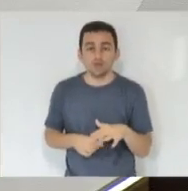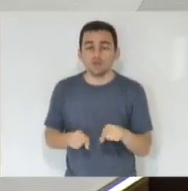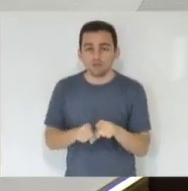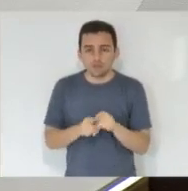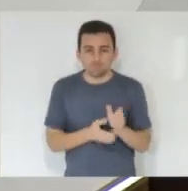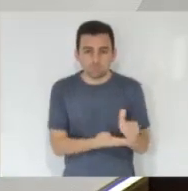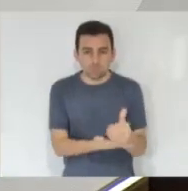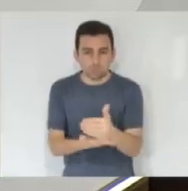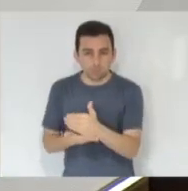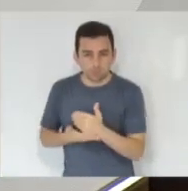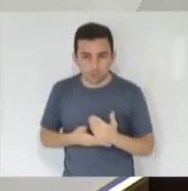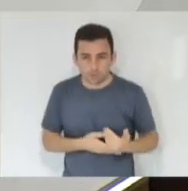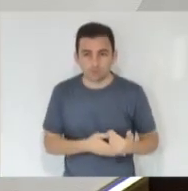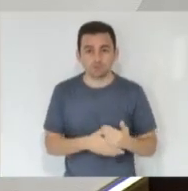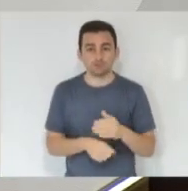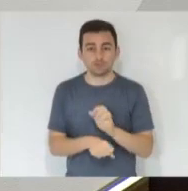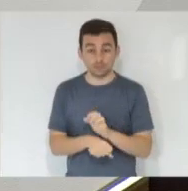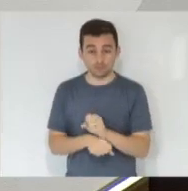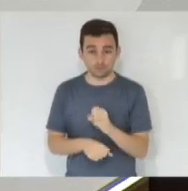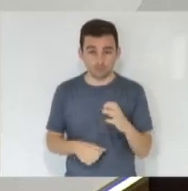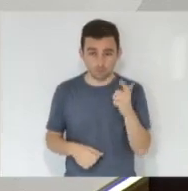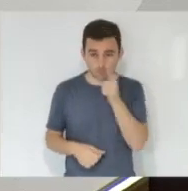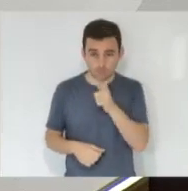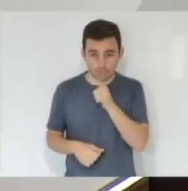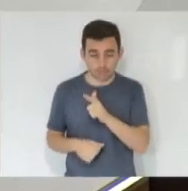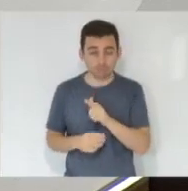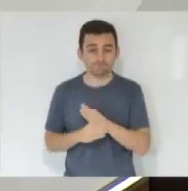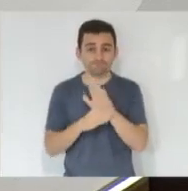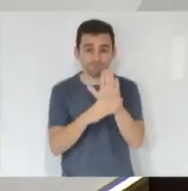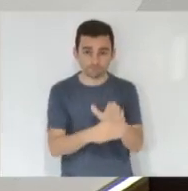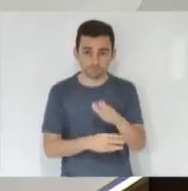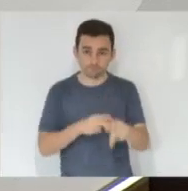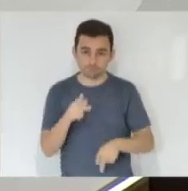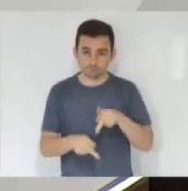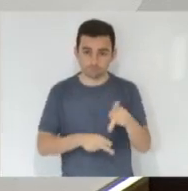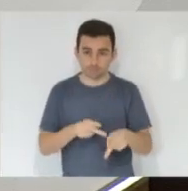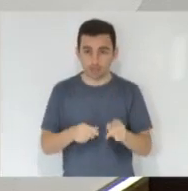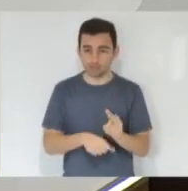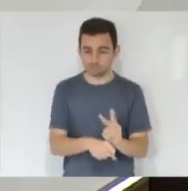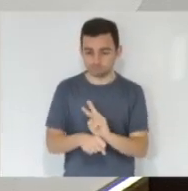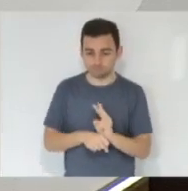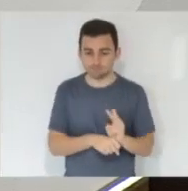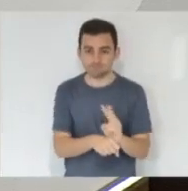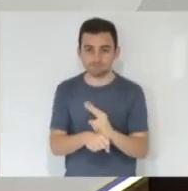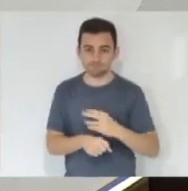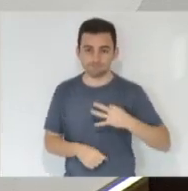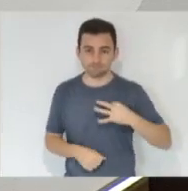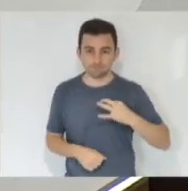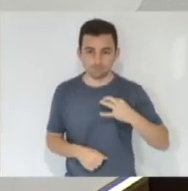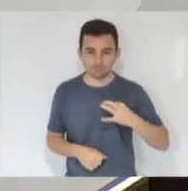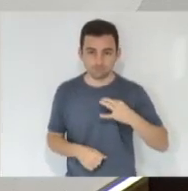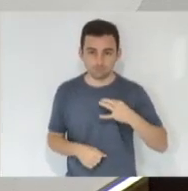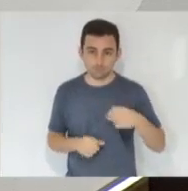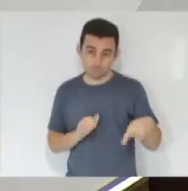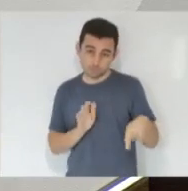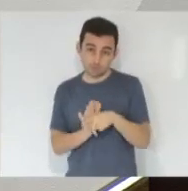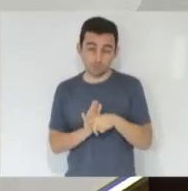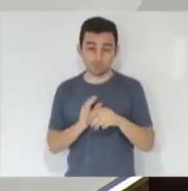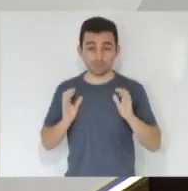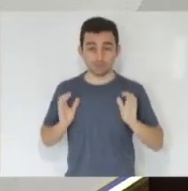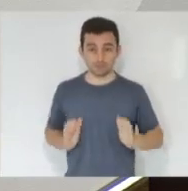arrecadação estadual reverte em serviços à população, a fiscalização voluntária feita pelos